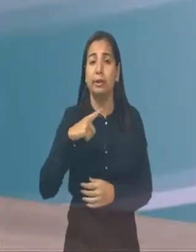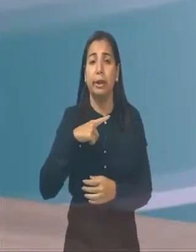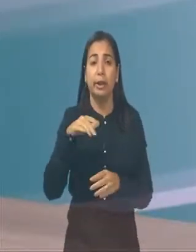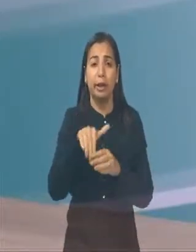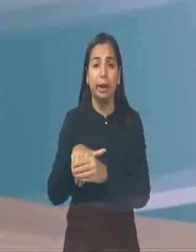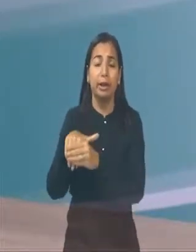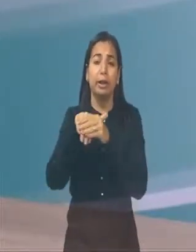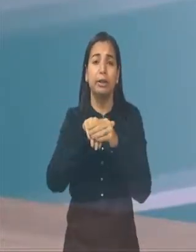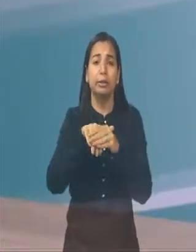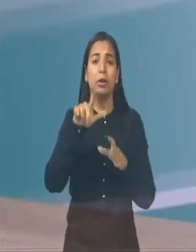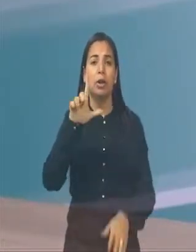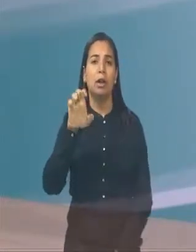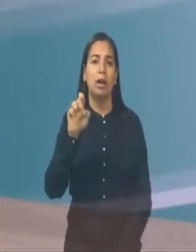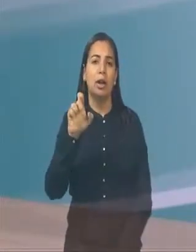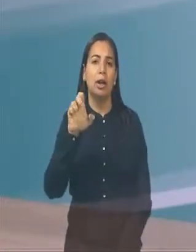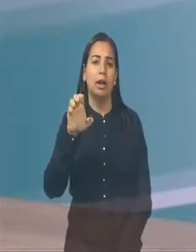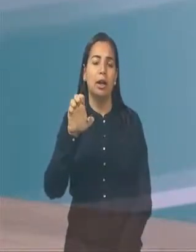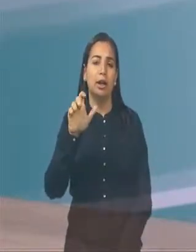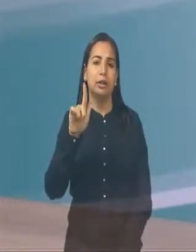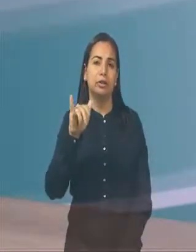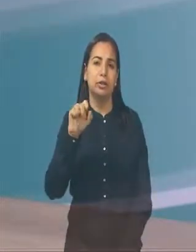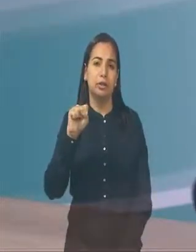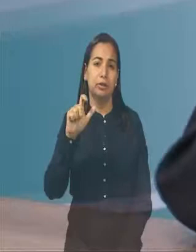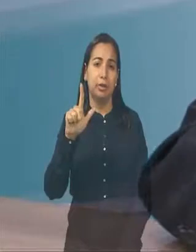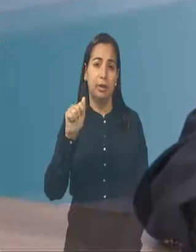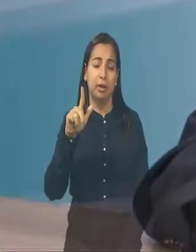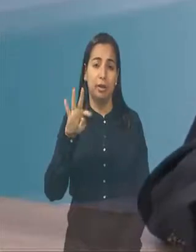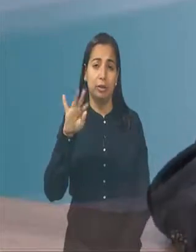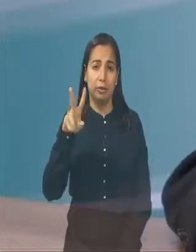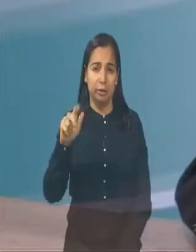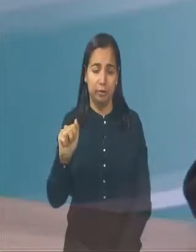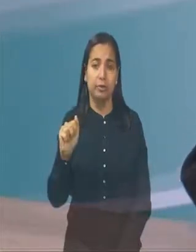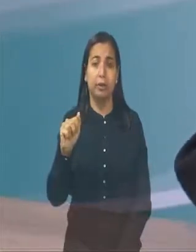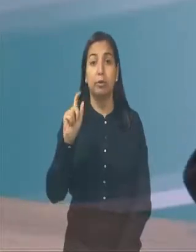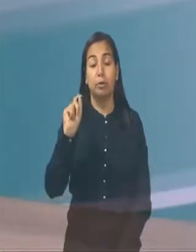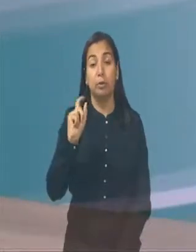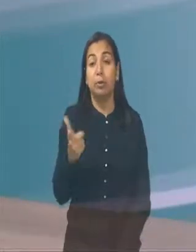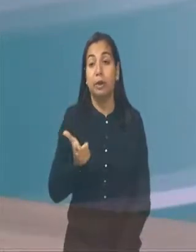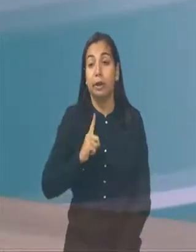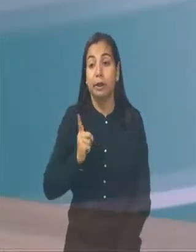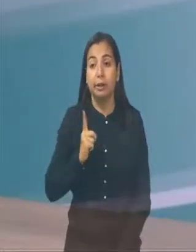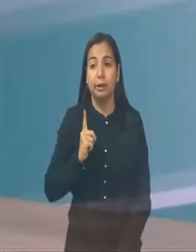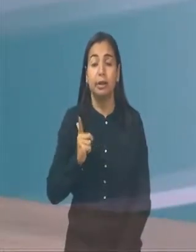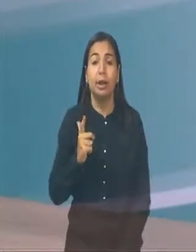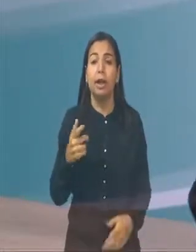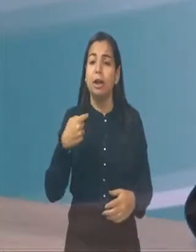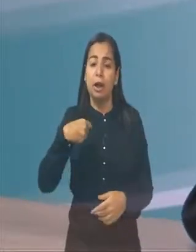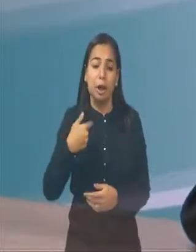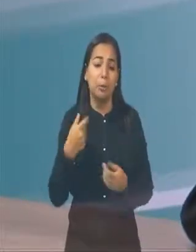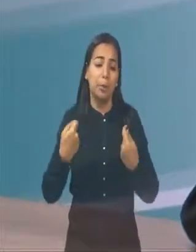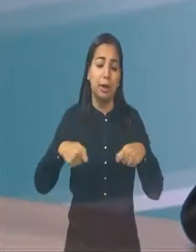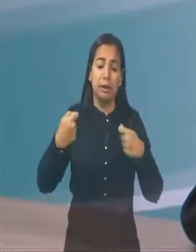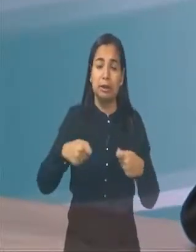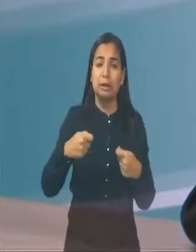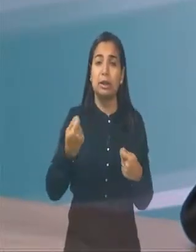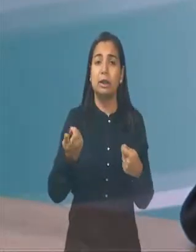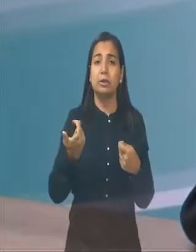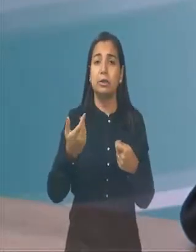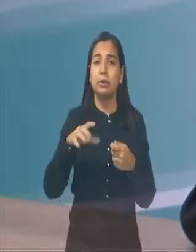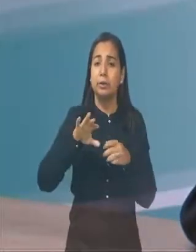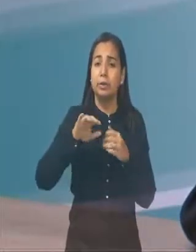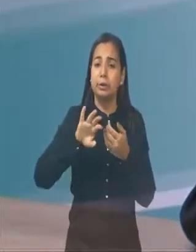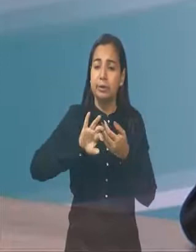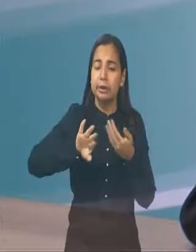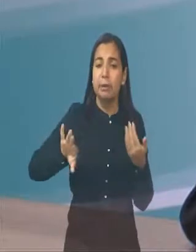legislativas. Tá? Pois é. Que dá um distanciamento do... Aí eu digo, olha, eu tenho que me livrar do governo de coalizão, faz